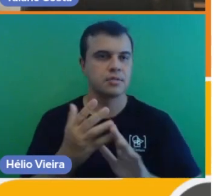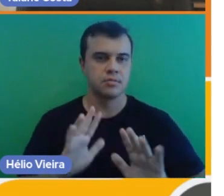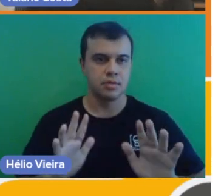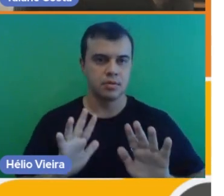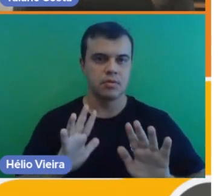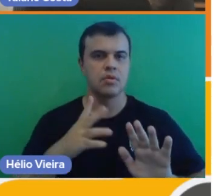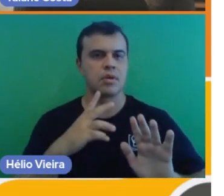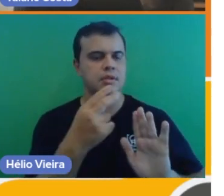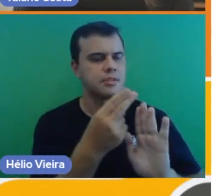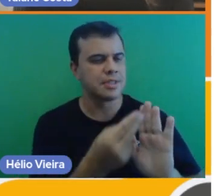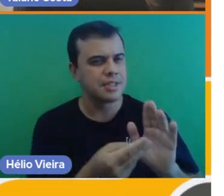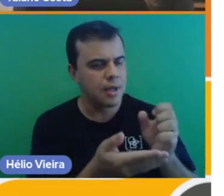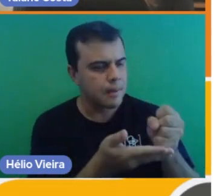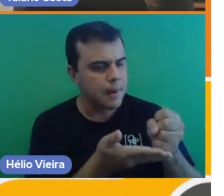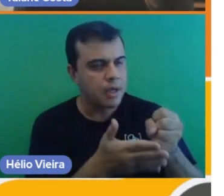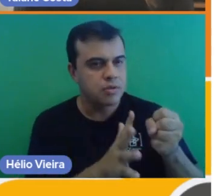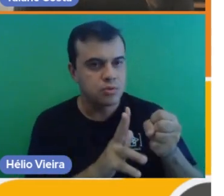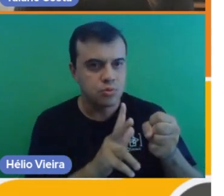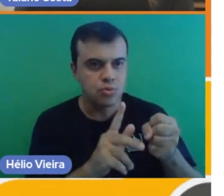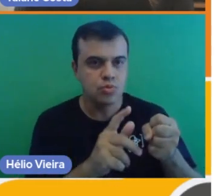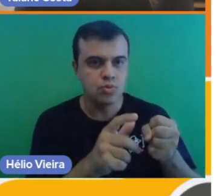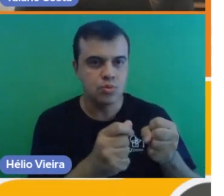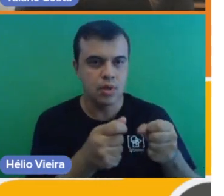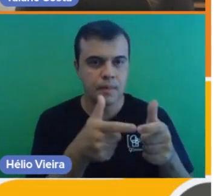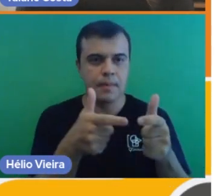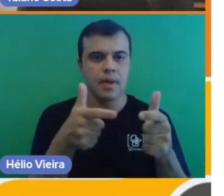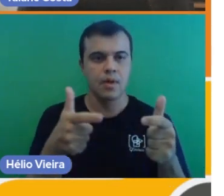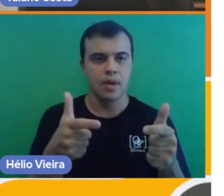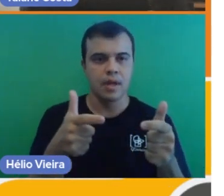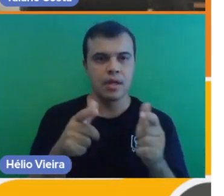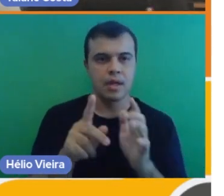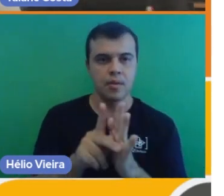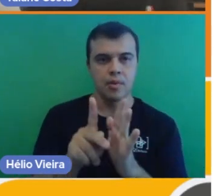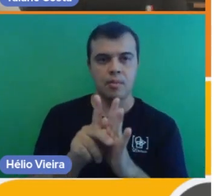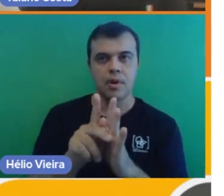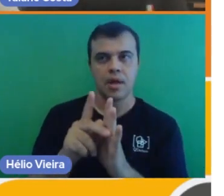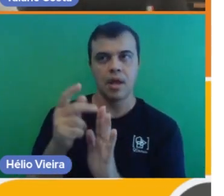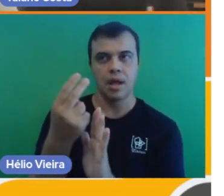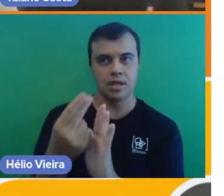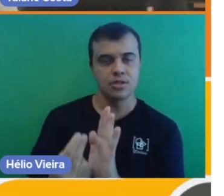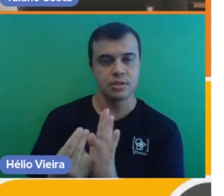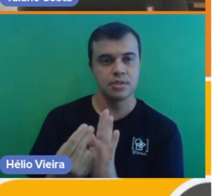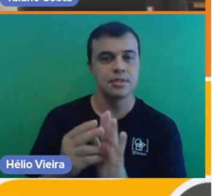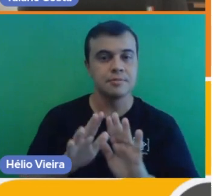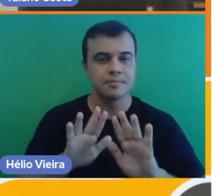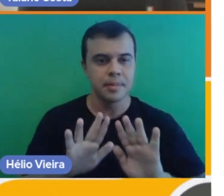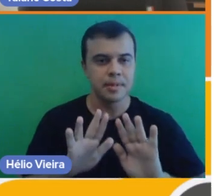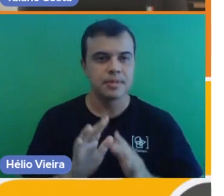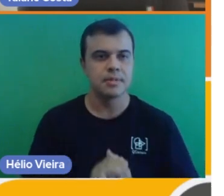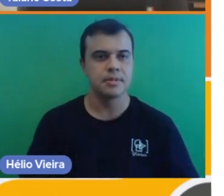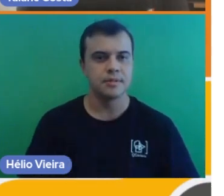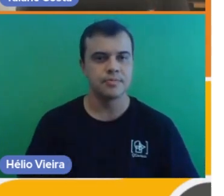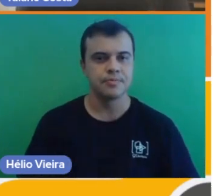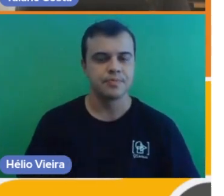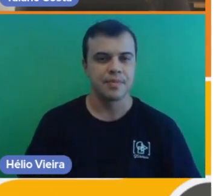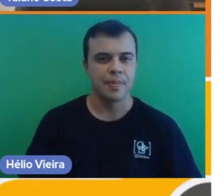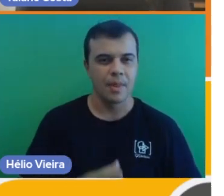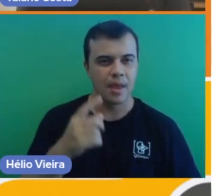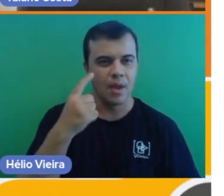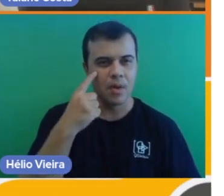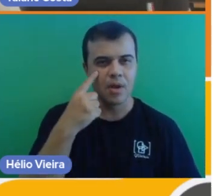o desenho é a base da maioria das expressões artísticas, mas